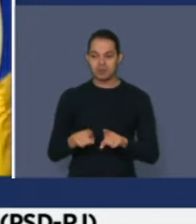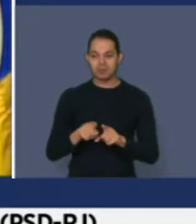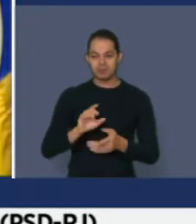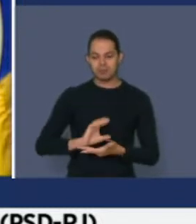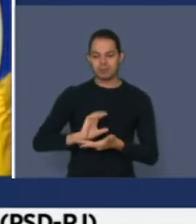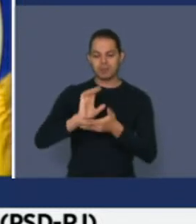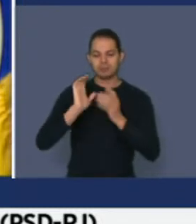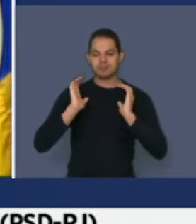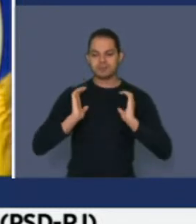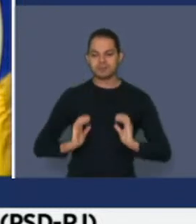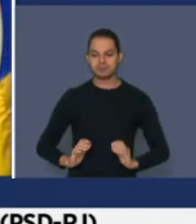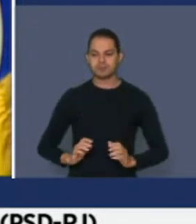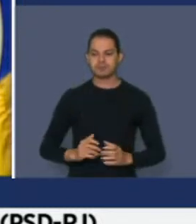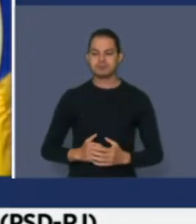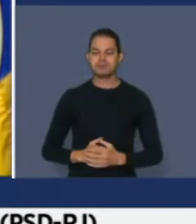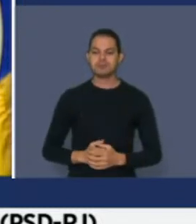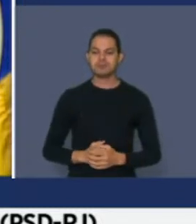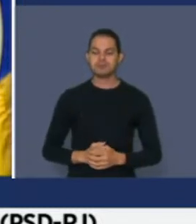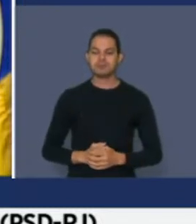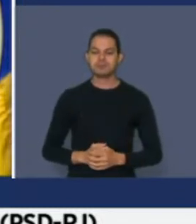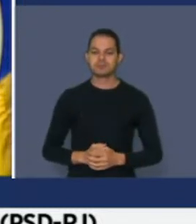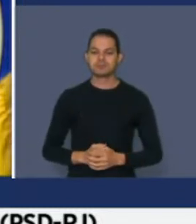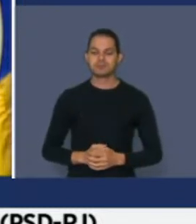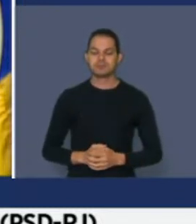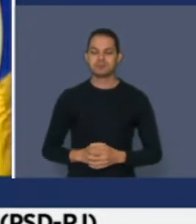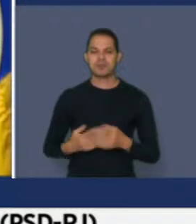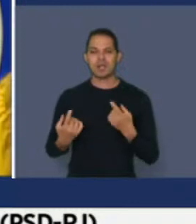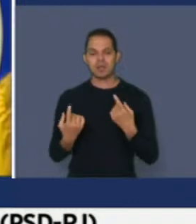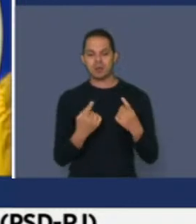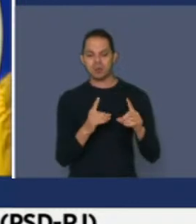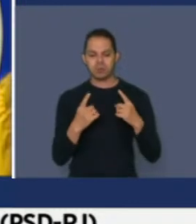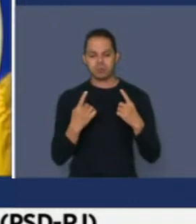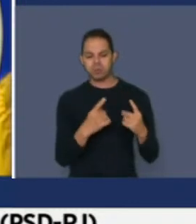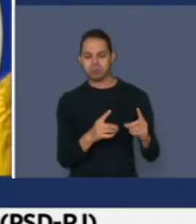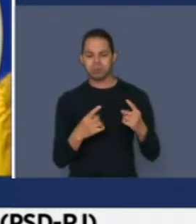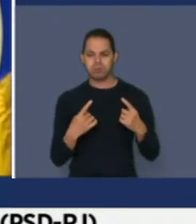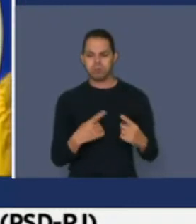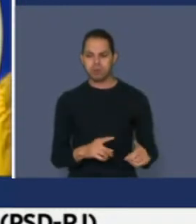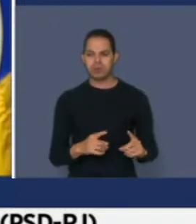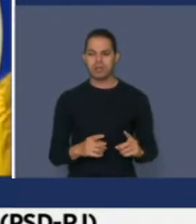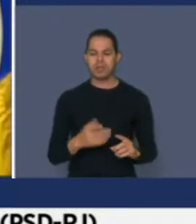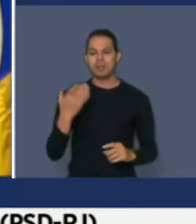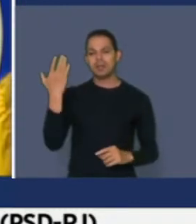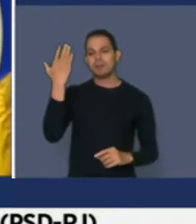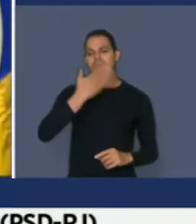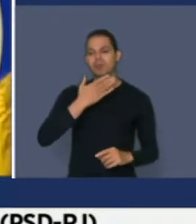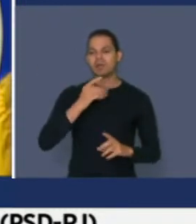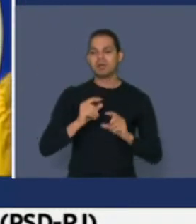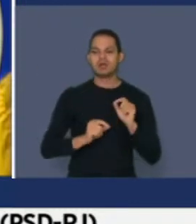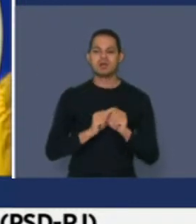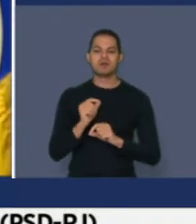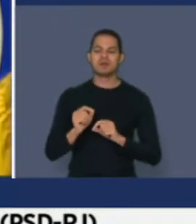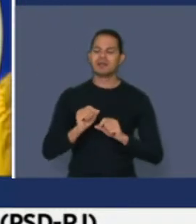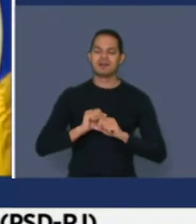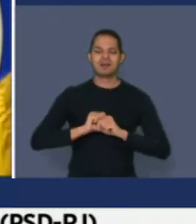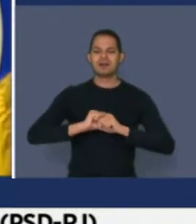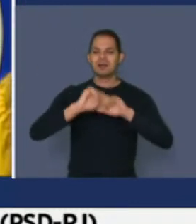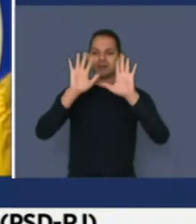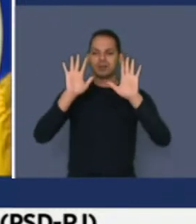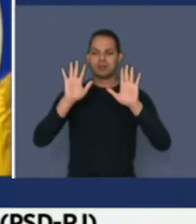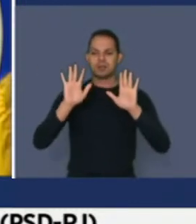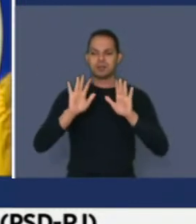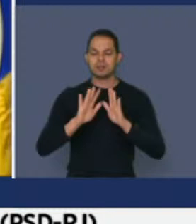de Ética. Esses ataques pessoais mostram claramente que,